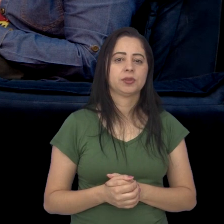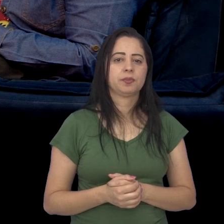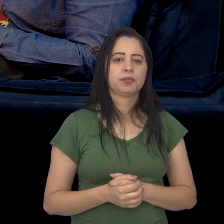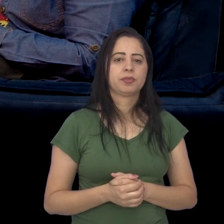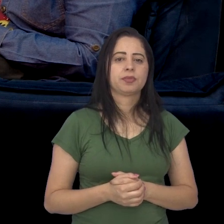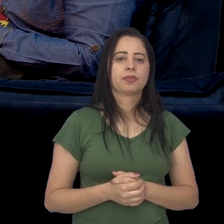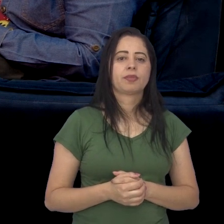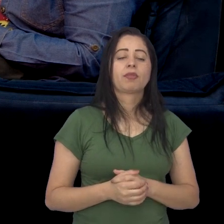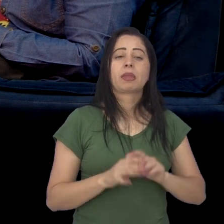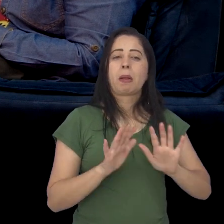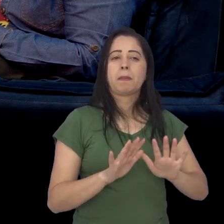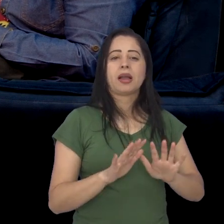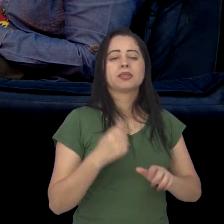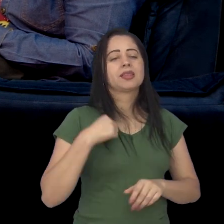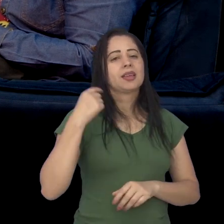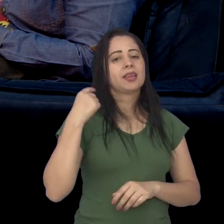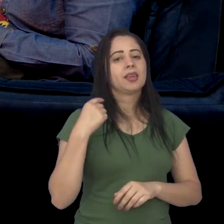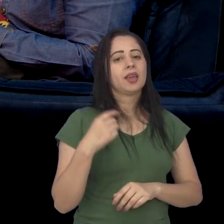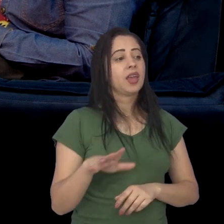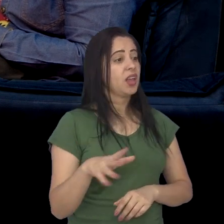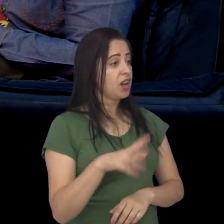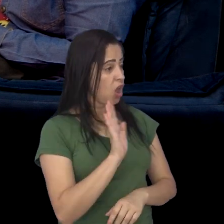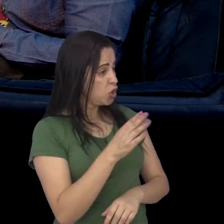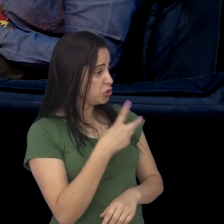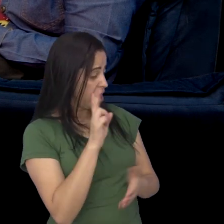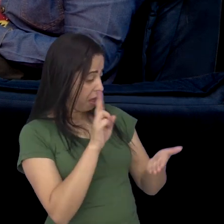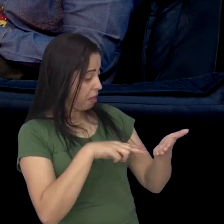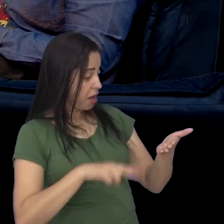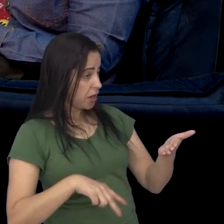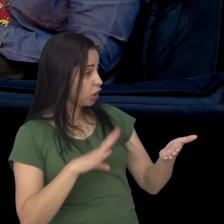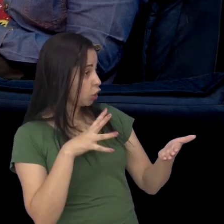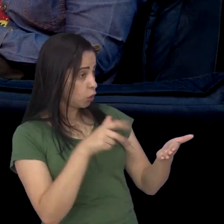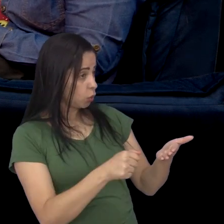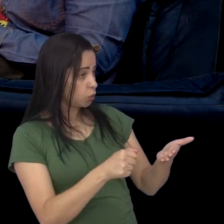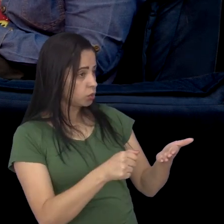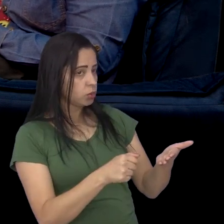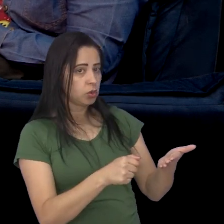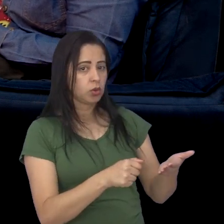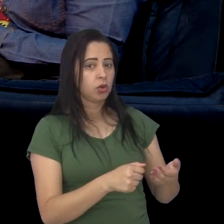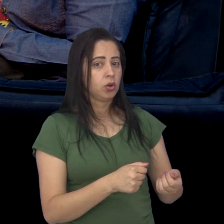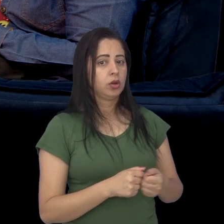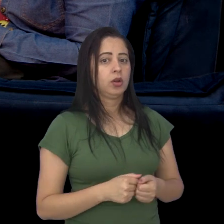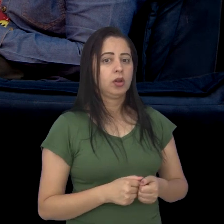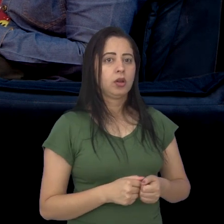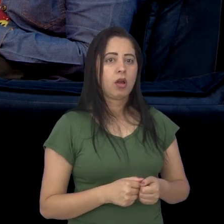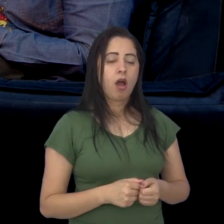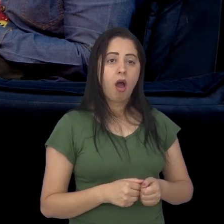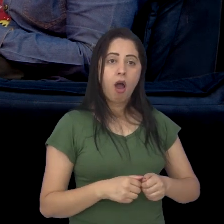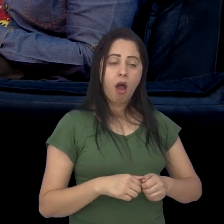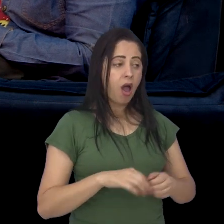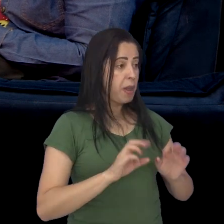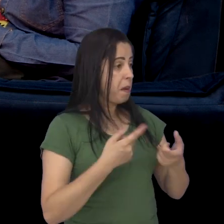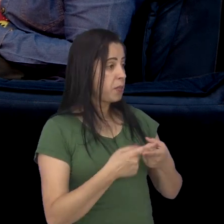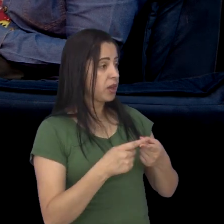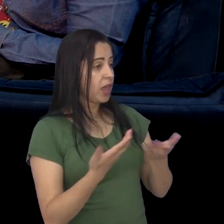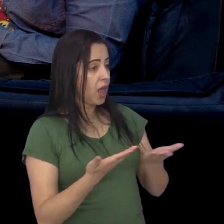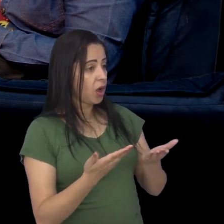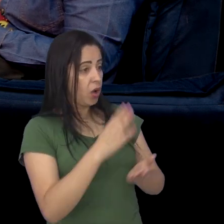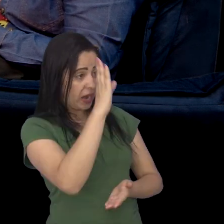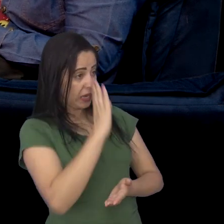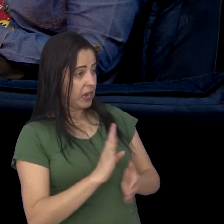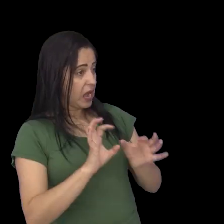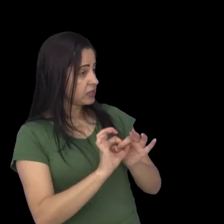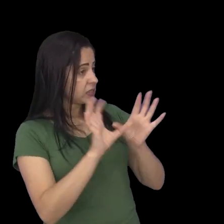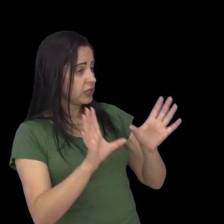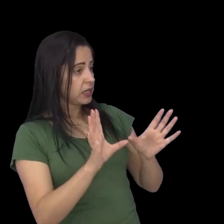ver o livro pela primeira vez, aí eu cheguei lá e ele falou assim, eu já li. Eu li o formato eletrônico, porque o livro está disponível na internet gratuitamente,